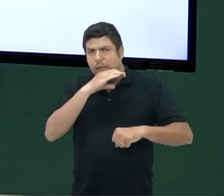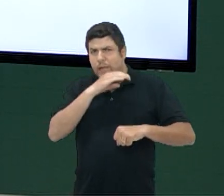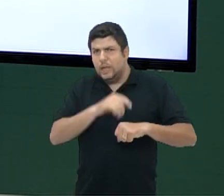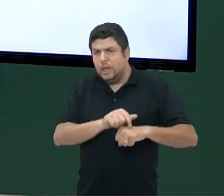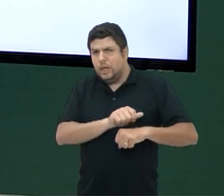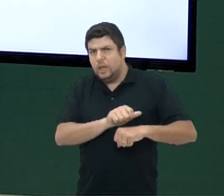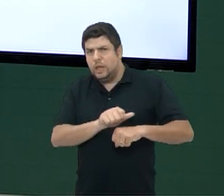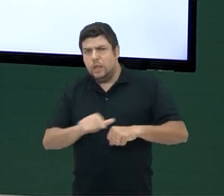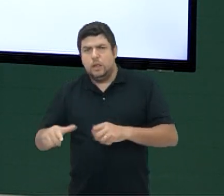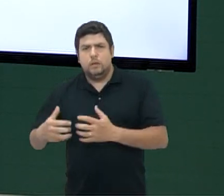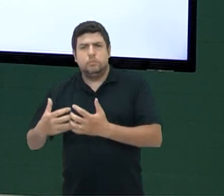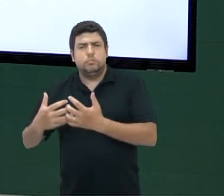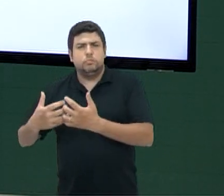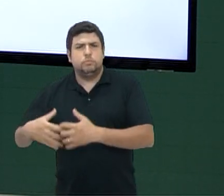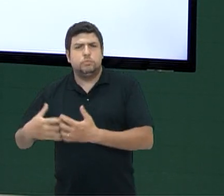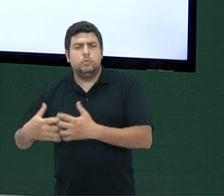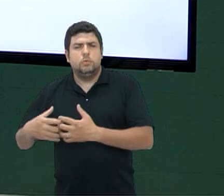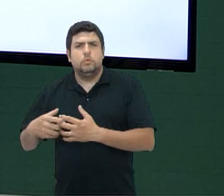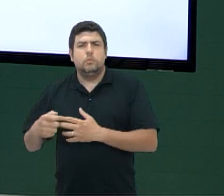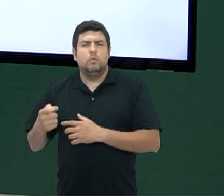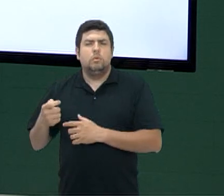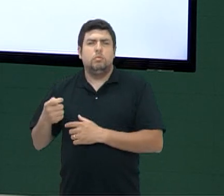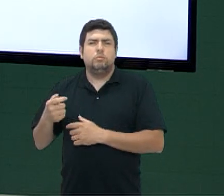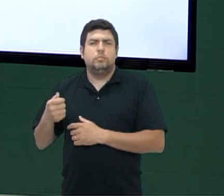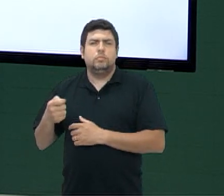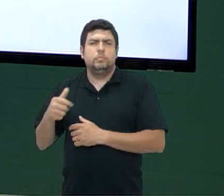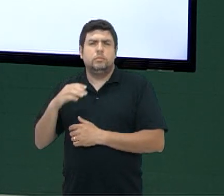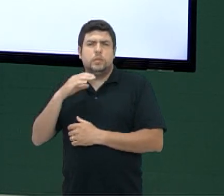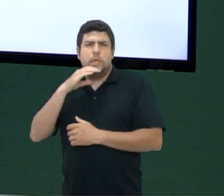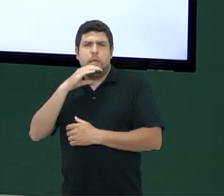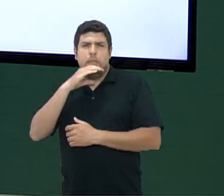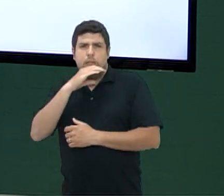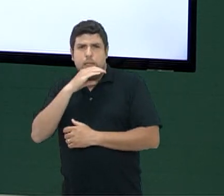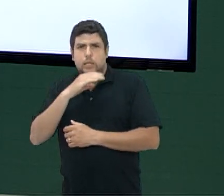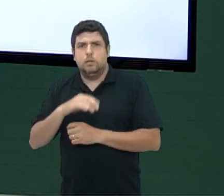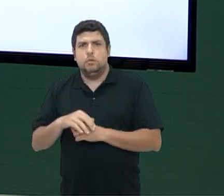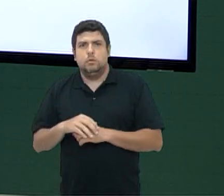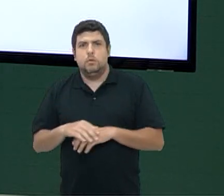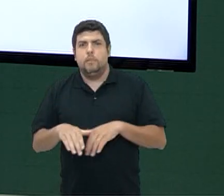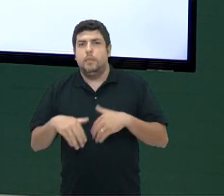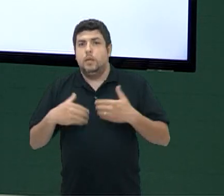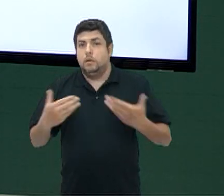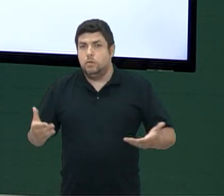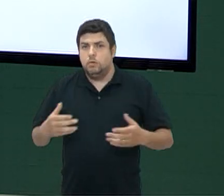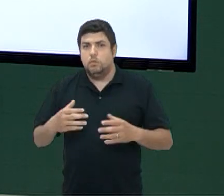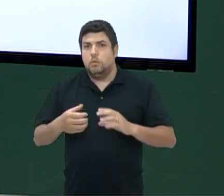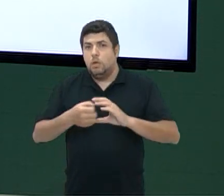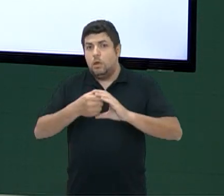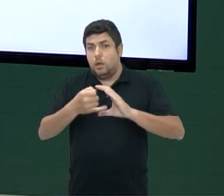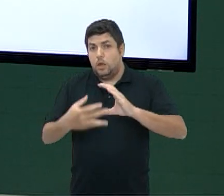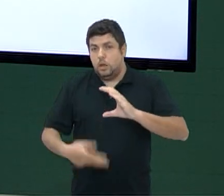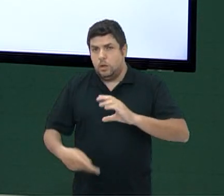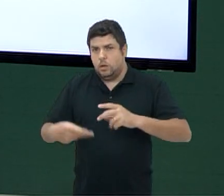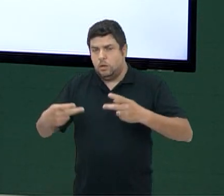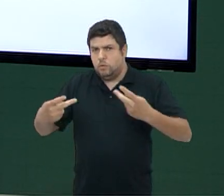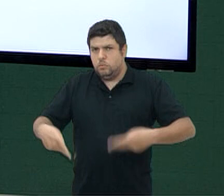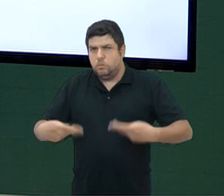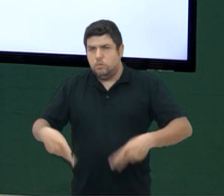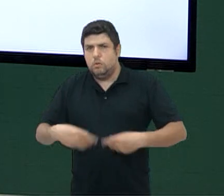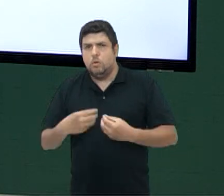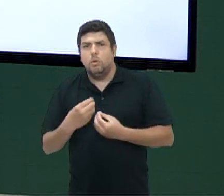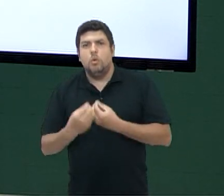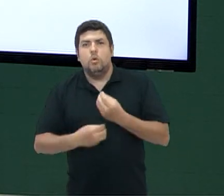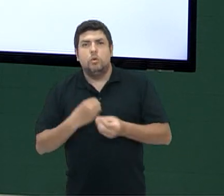menor temperatura. Existe esse consenso. Entretanto, você vincula essa característica com a produção de